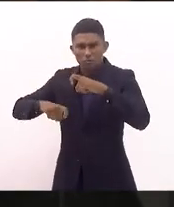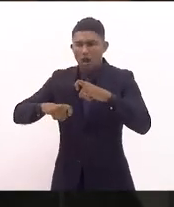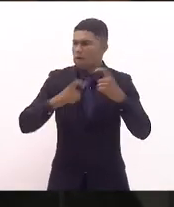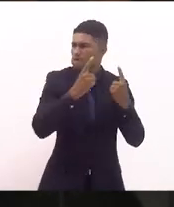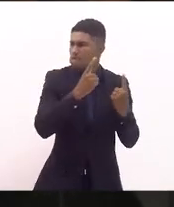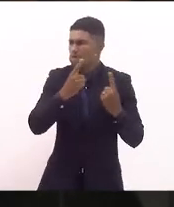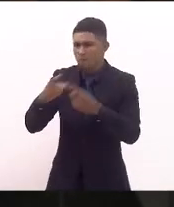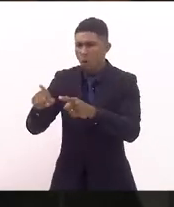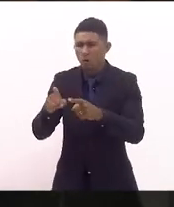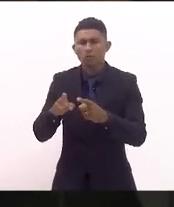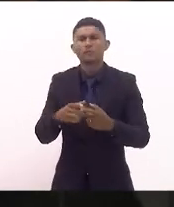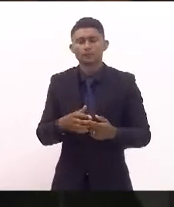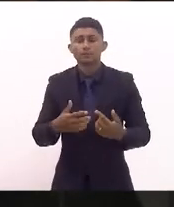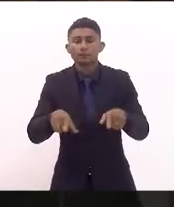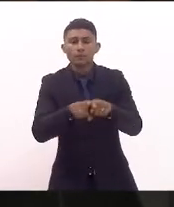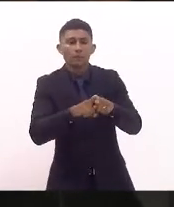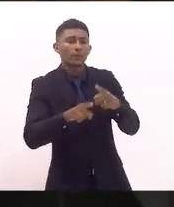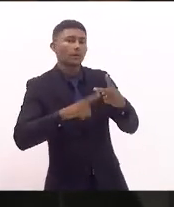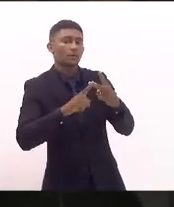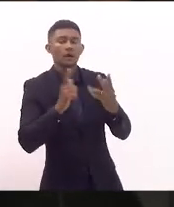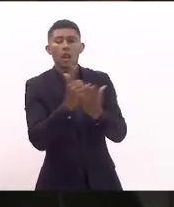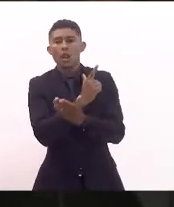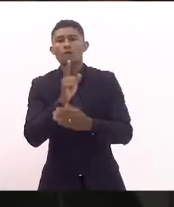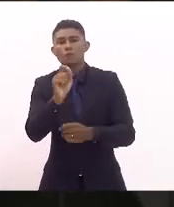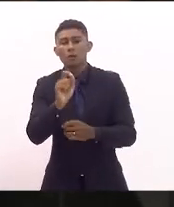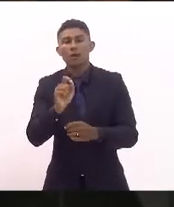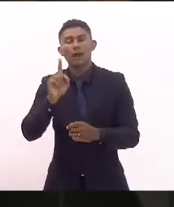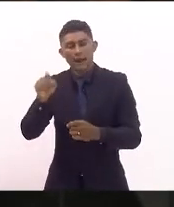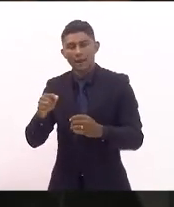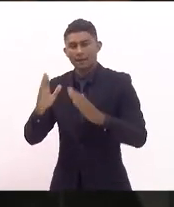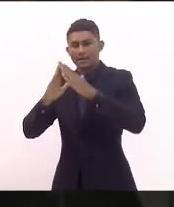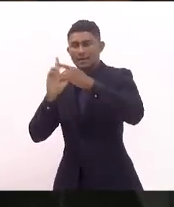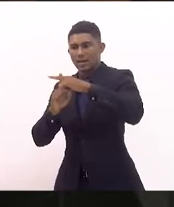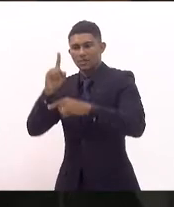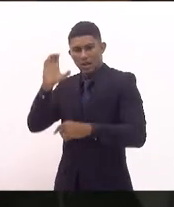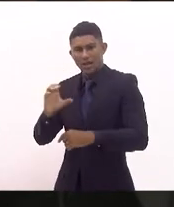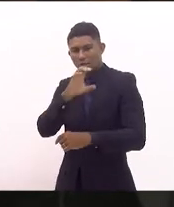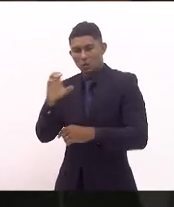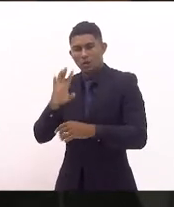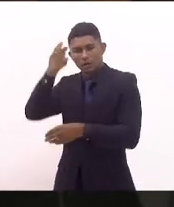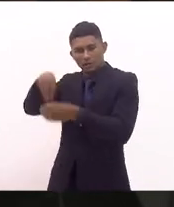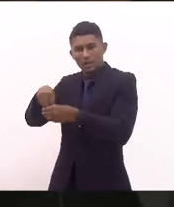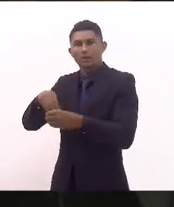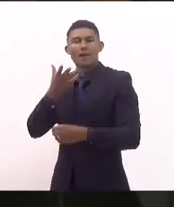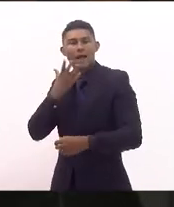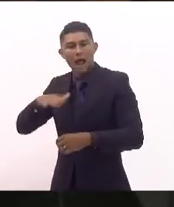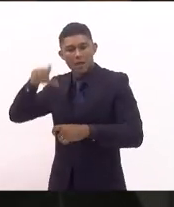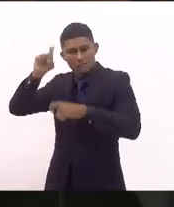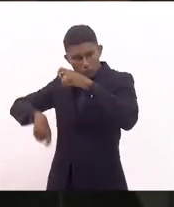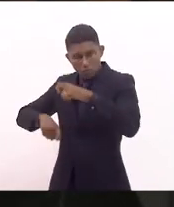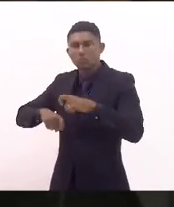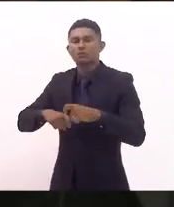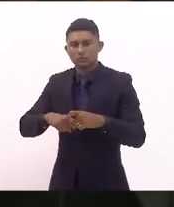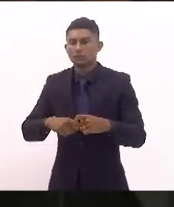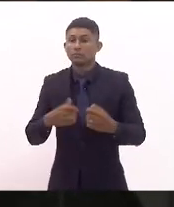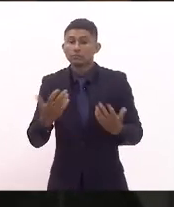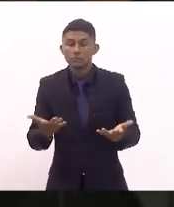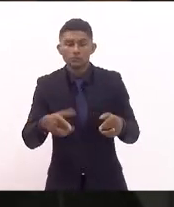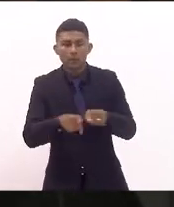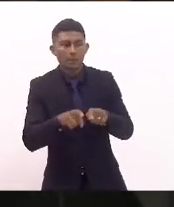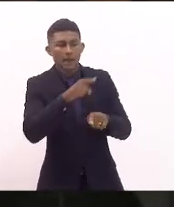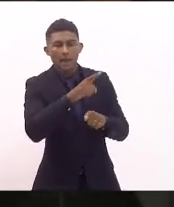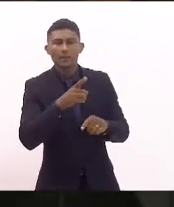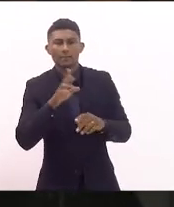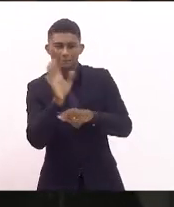Adolescentes e Pedofilia entre o Clero Católico na Visão de Especialistas. participou do documentário Atividade